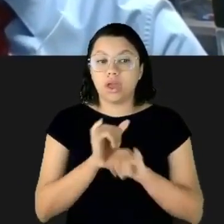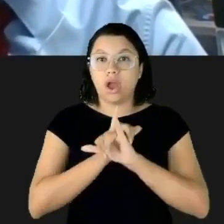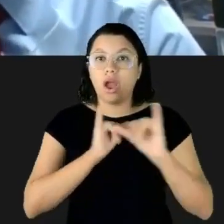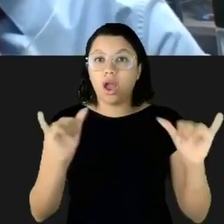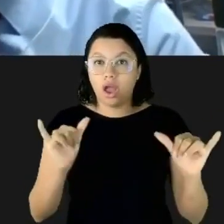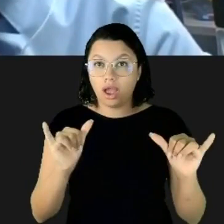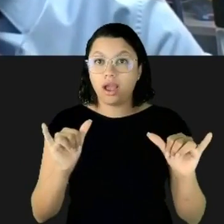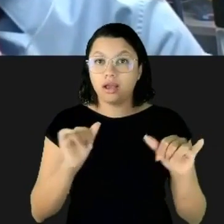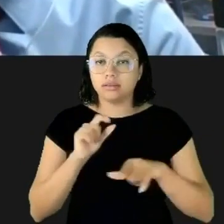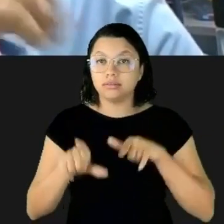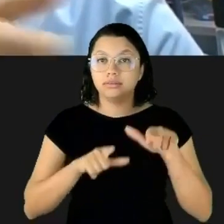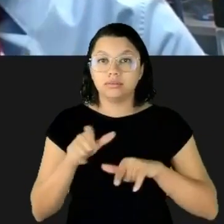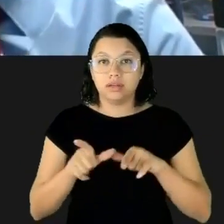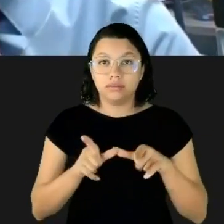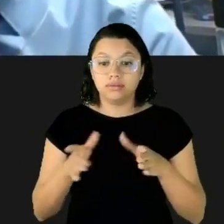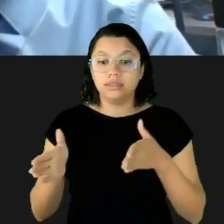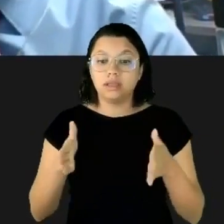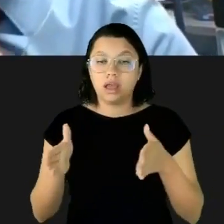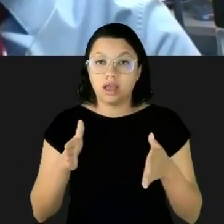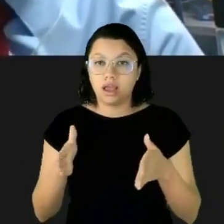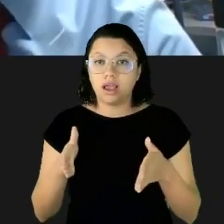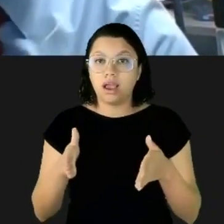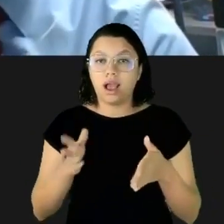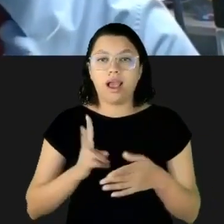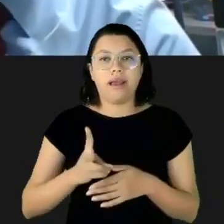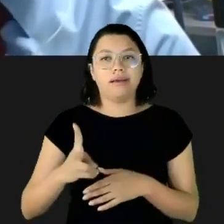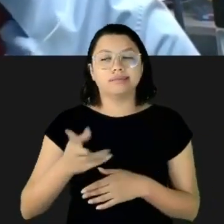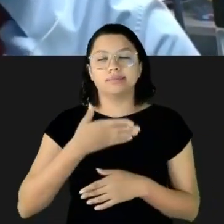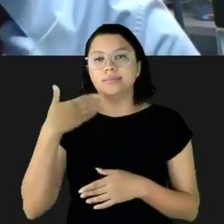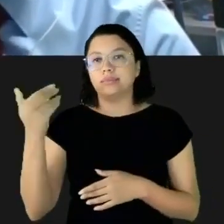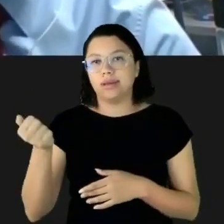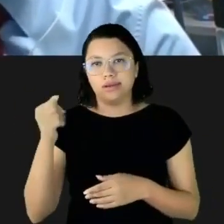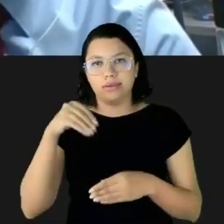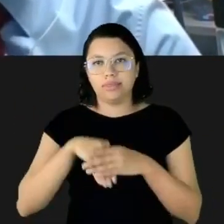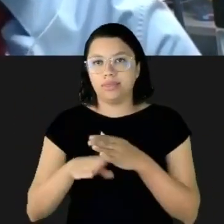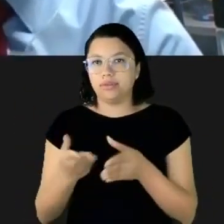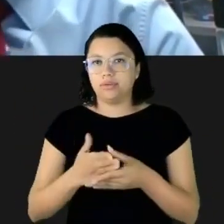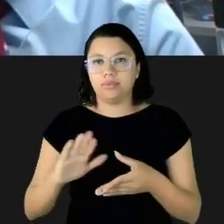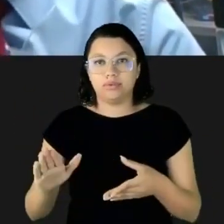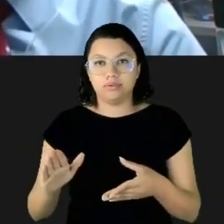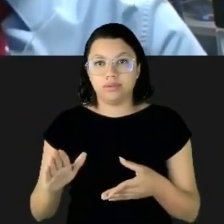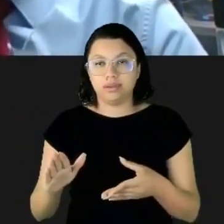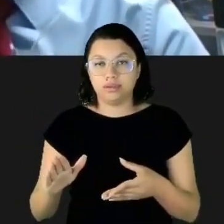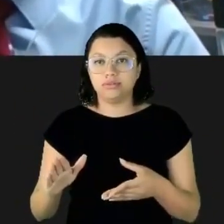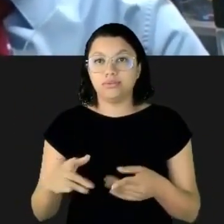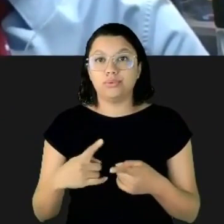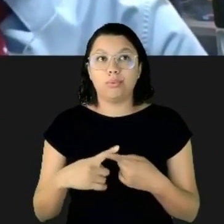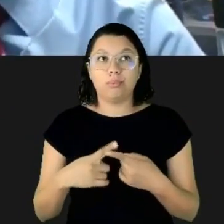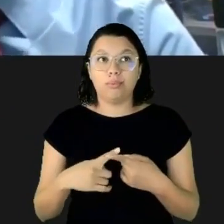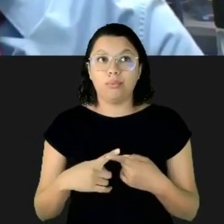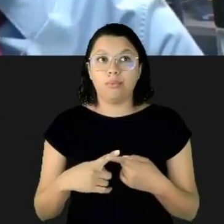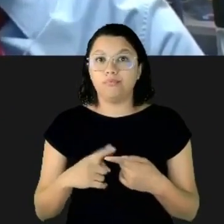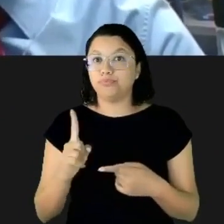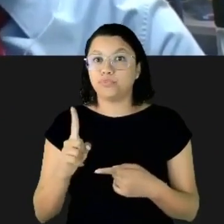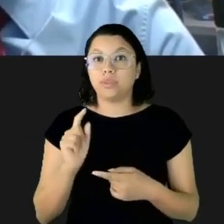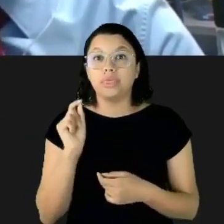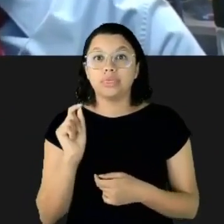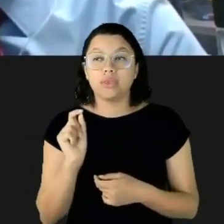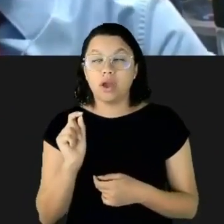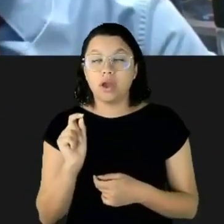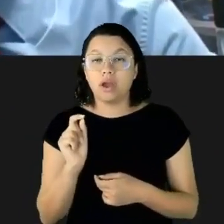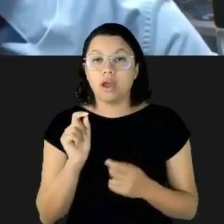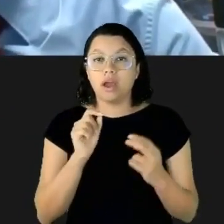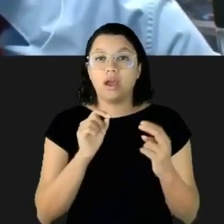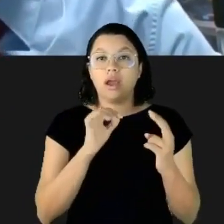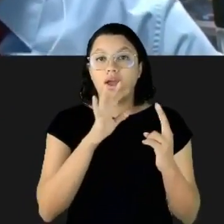comunicação e a tarefa do prazo em curso onde eu falo aqui que é sempre a melhor situação do processo porque o processo está com a parte ele o processo